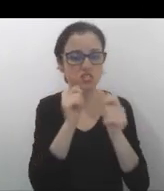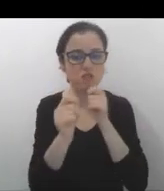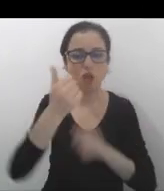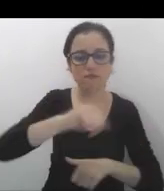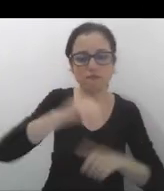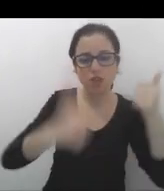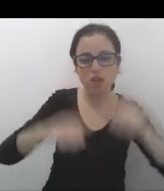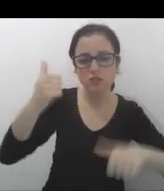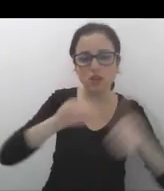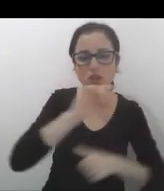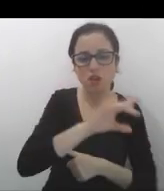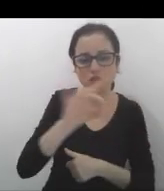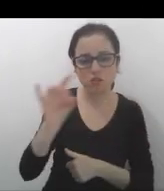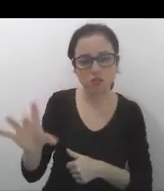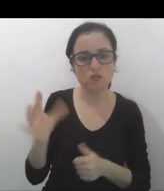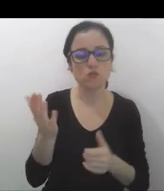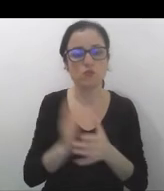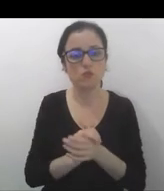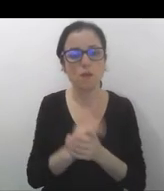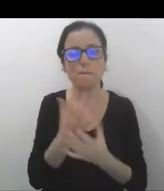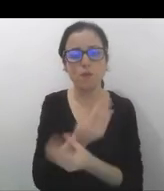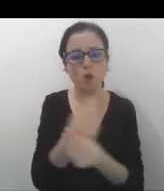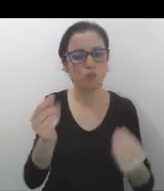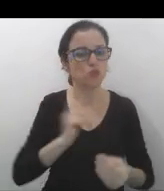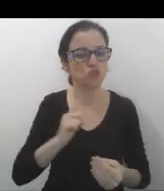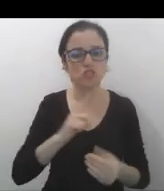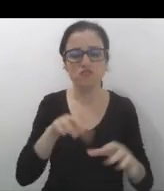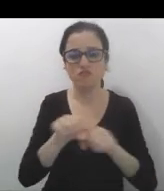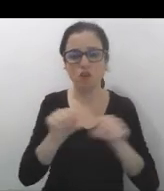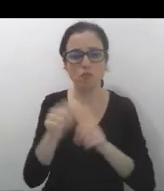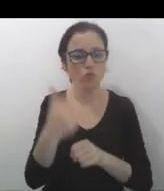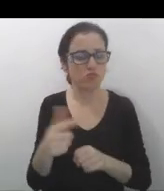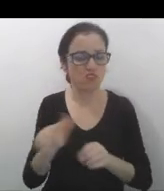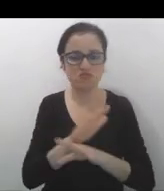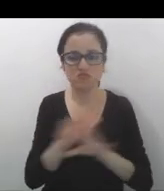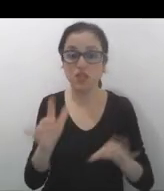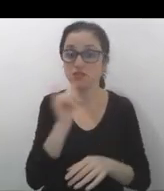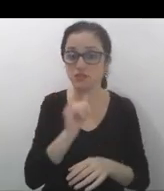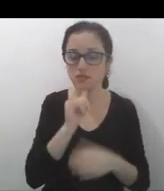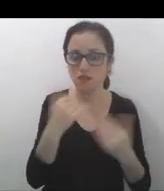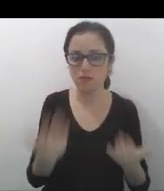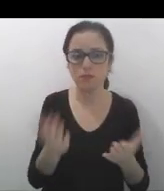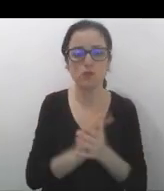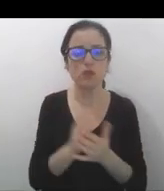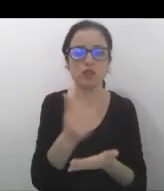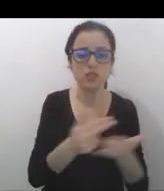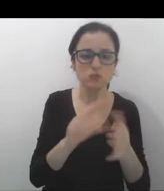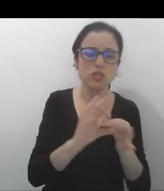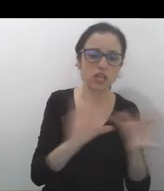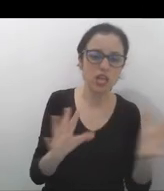e avaliava-se um a um, etc., né? Mas muitos não tinham uma formação, por exemplo,